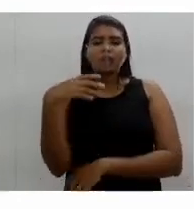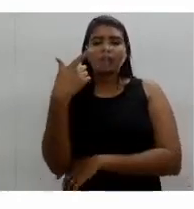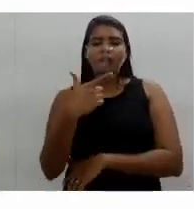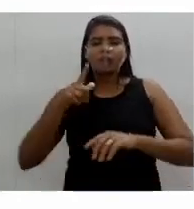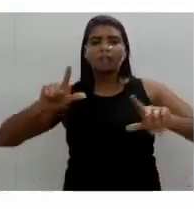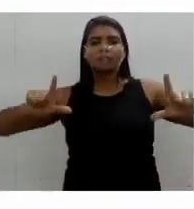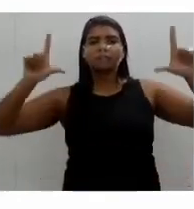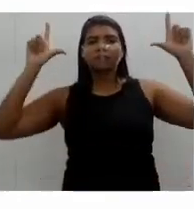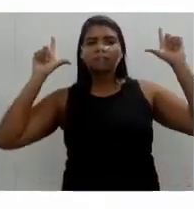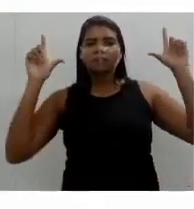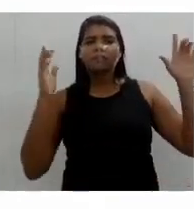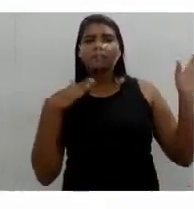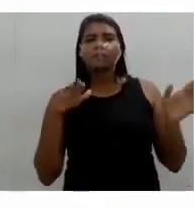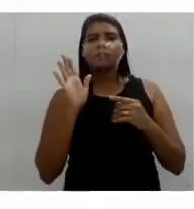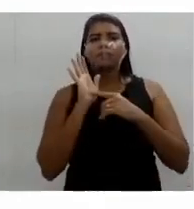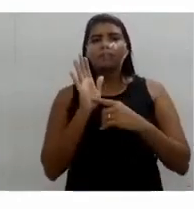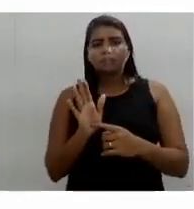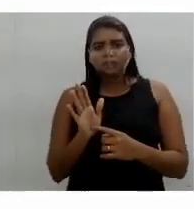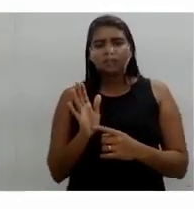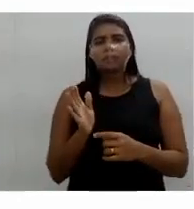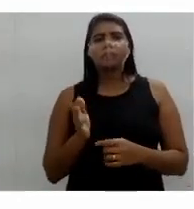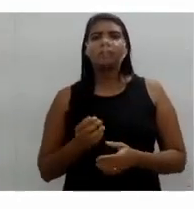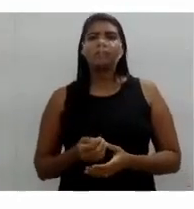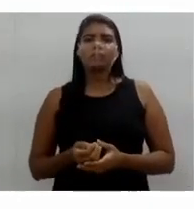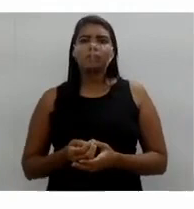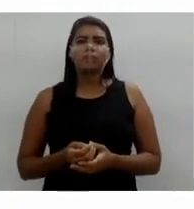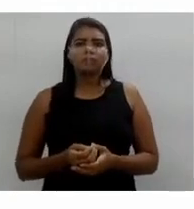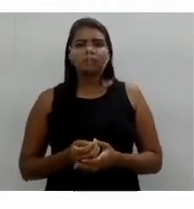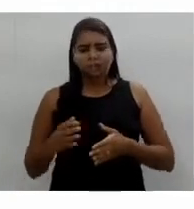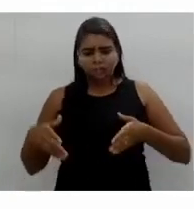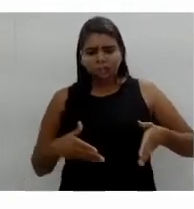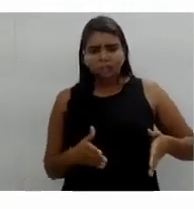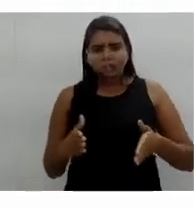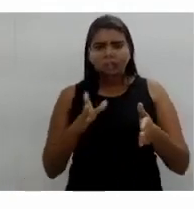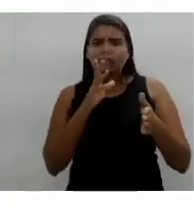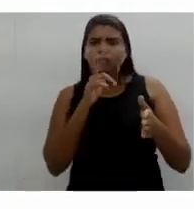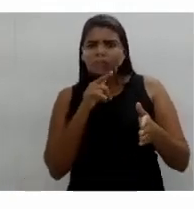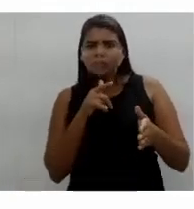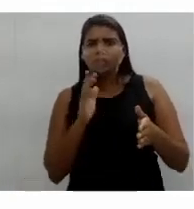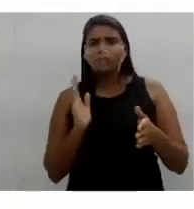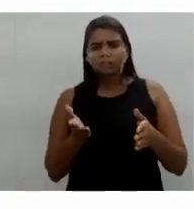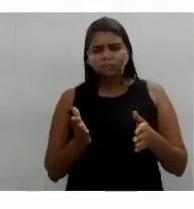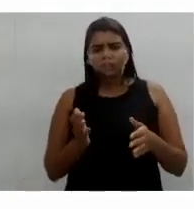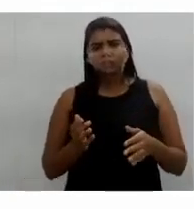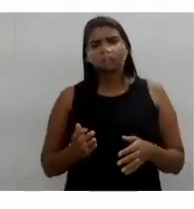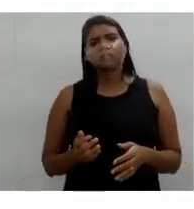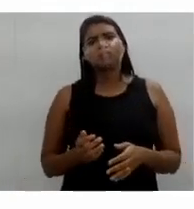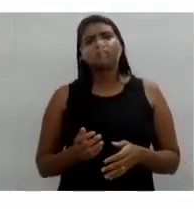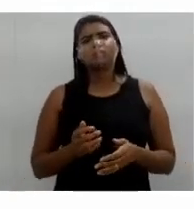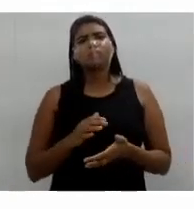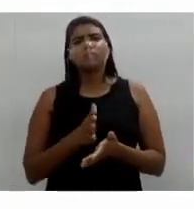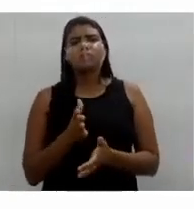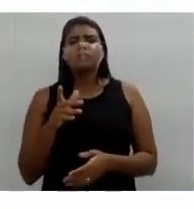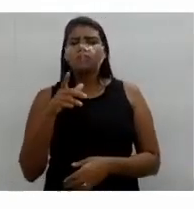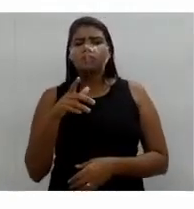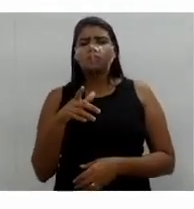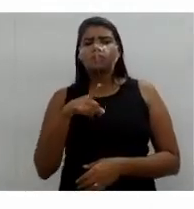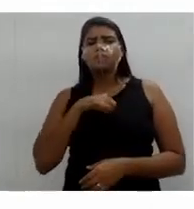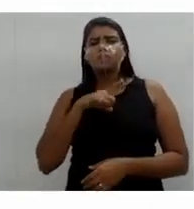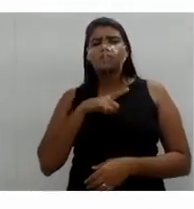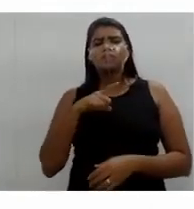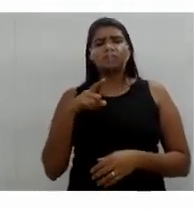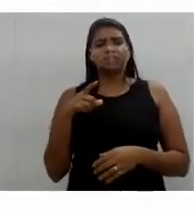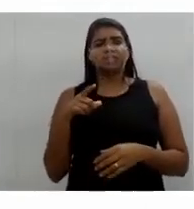que traz vestígios da existência de rios que já foram extintos no planeta Marte. Então tem a imagem aí